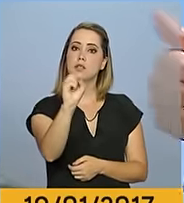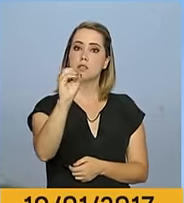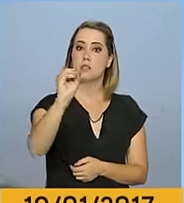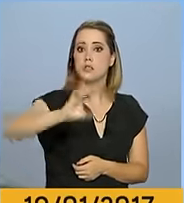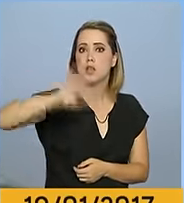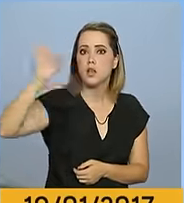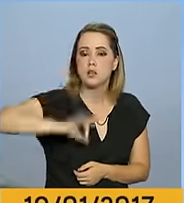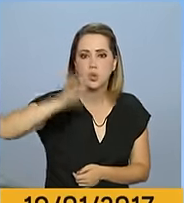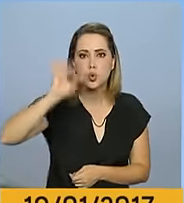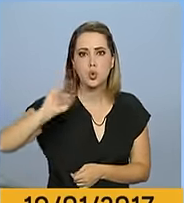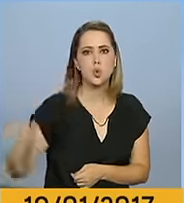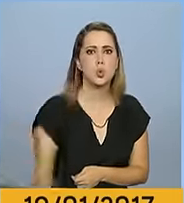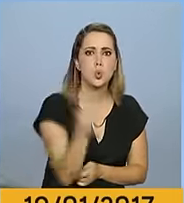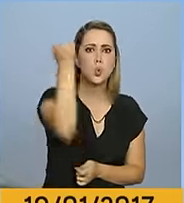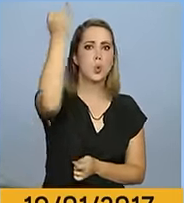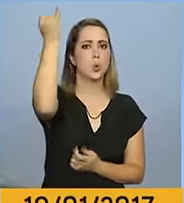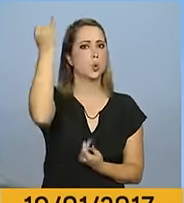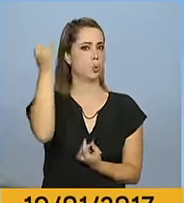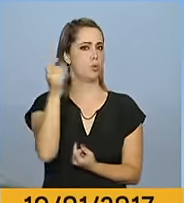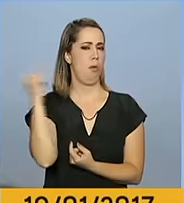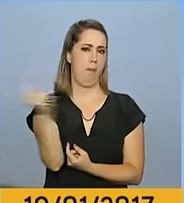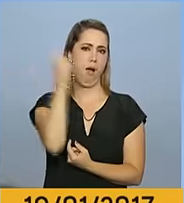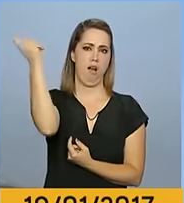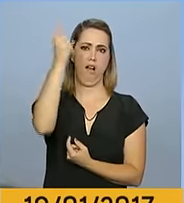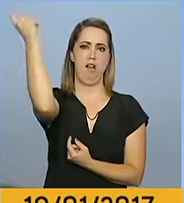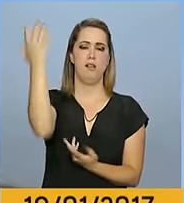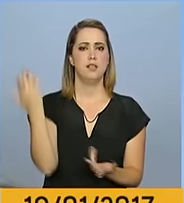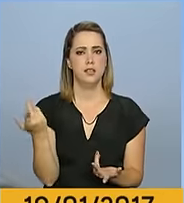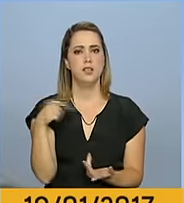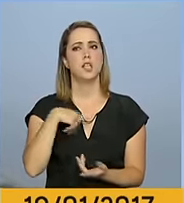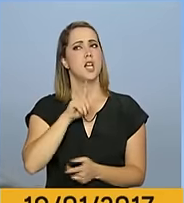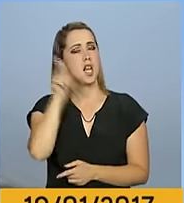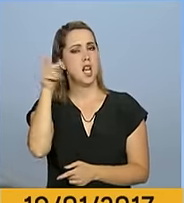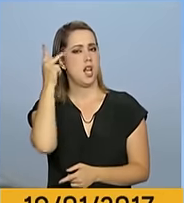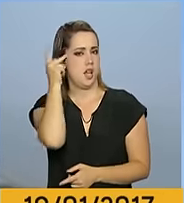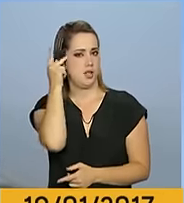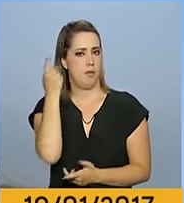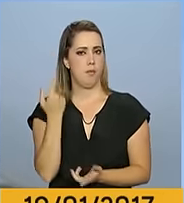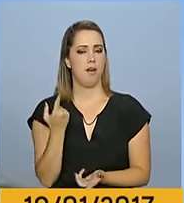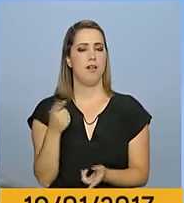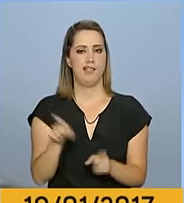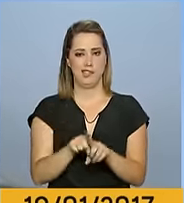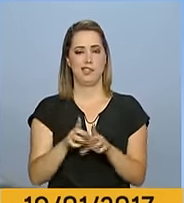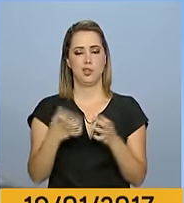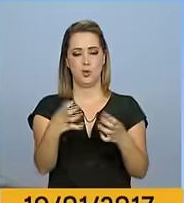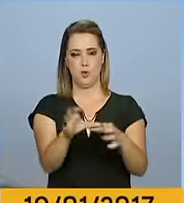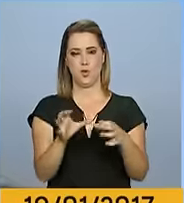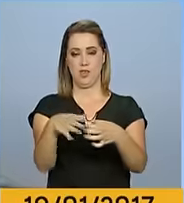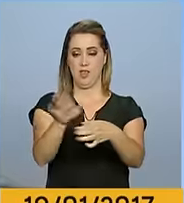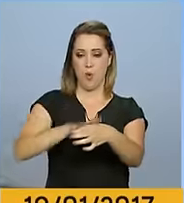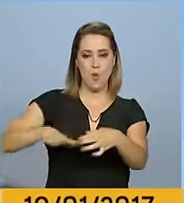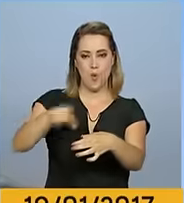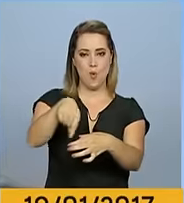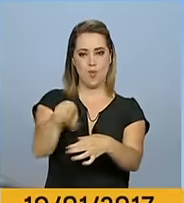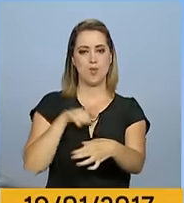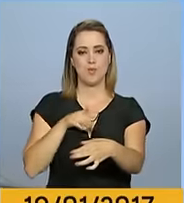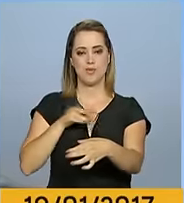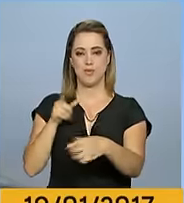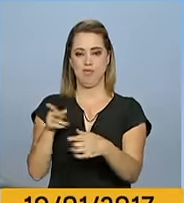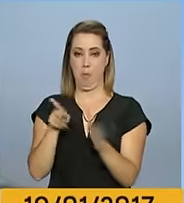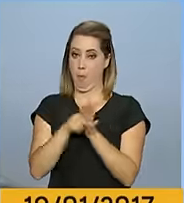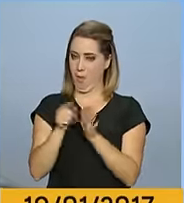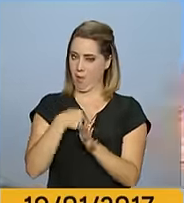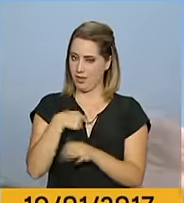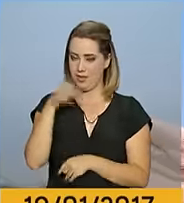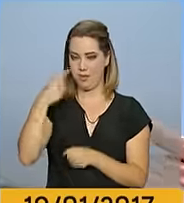480% de juros, não é? E foi lá em Tietê, viu, na minha cidade, tem aqui uma delegação forte Tietê, viu, Geraldo? E